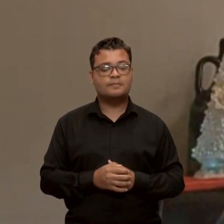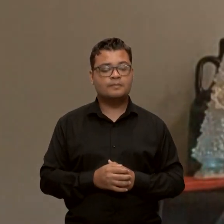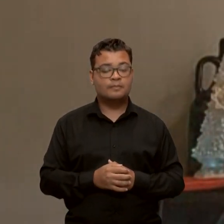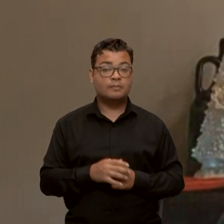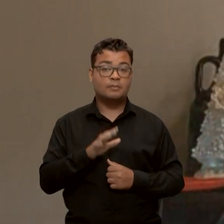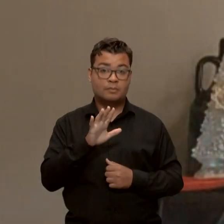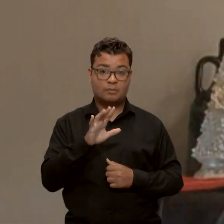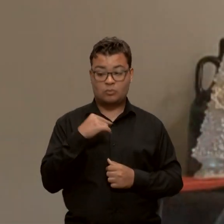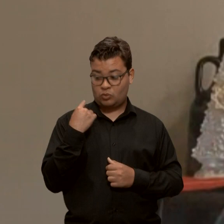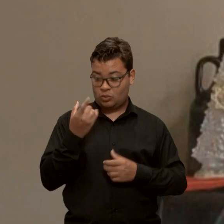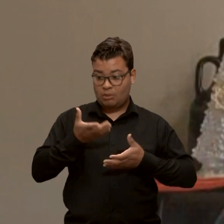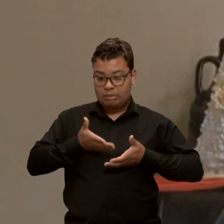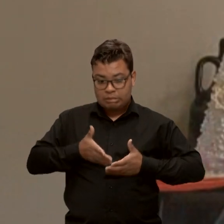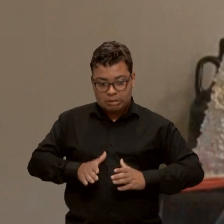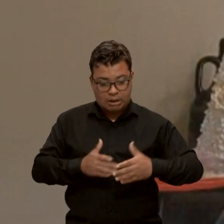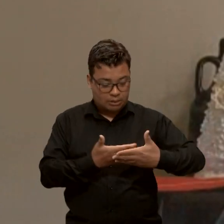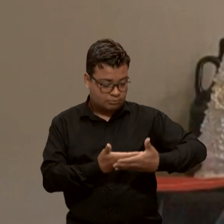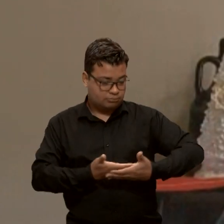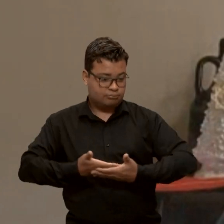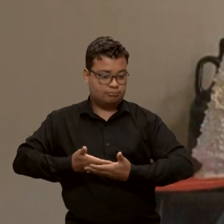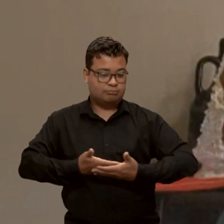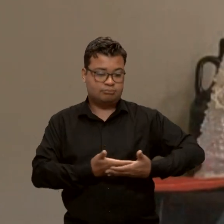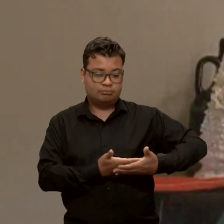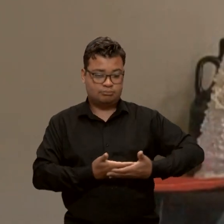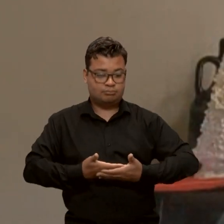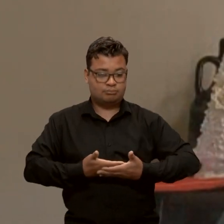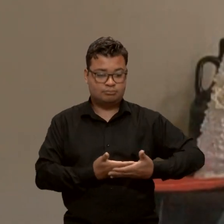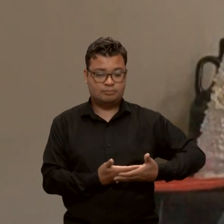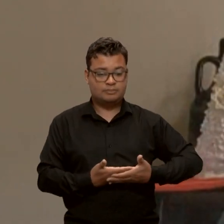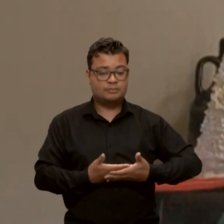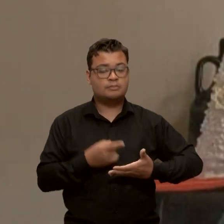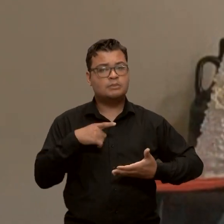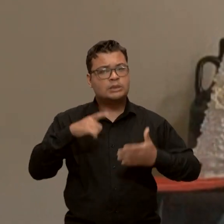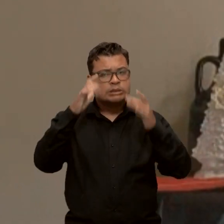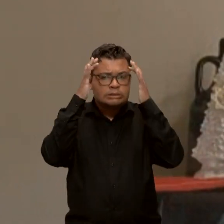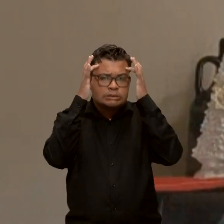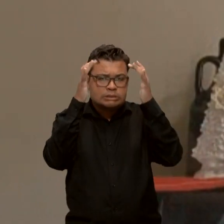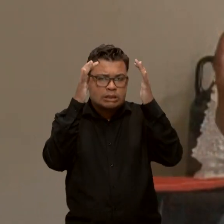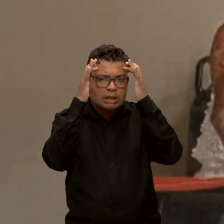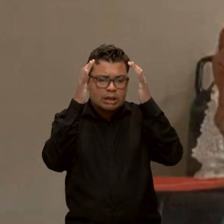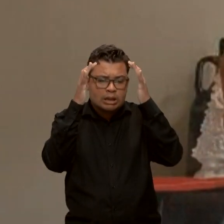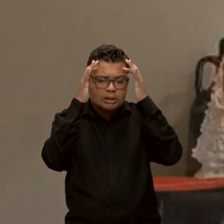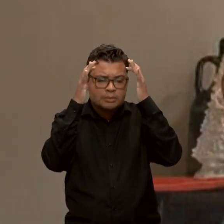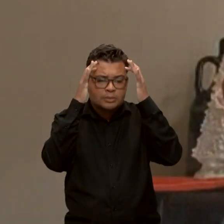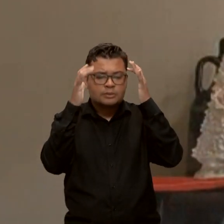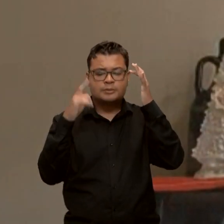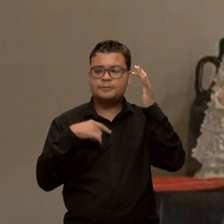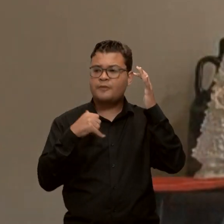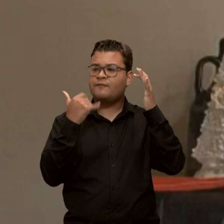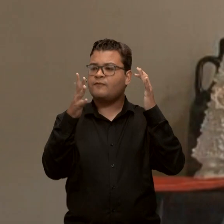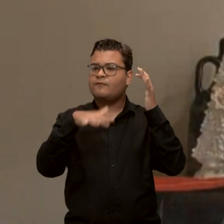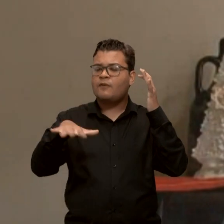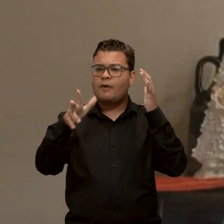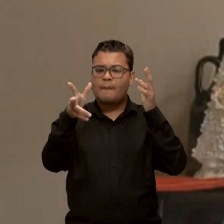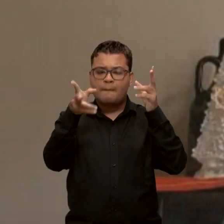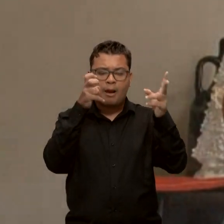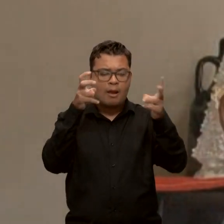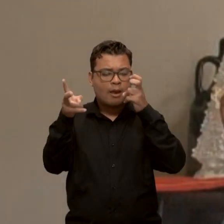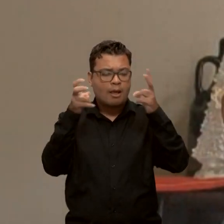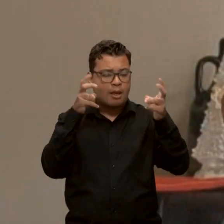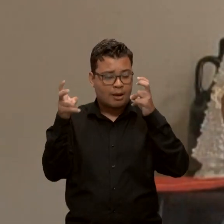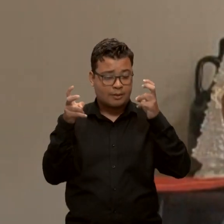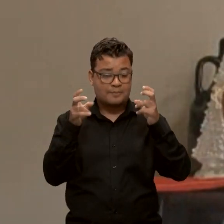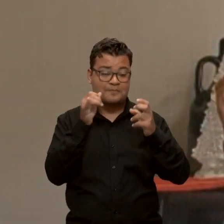gente nasce, né, esse cérebro precisa dos estímulos do ambiente externo. Então nós temos aqui o ouvido, que é o que nós